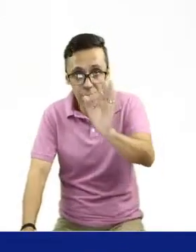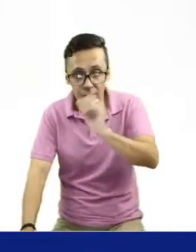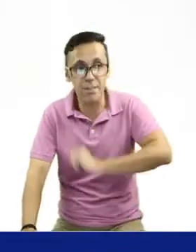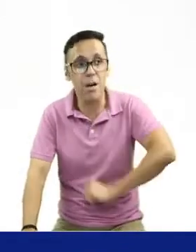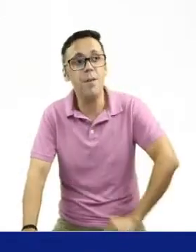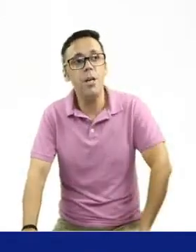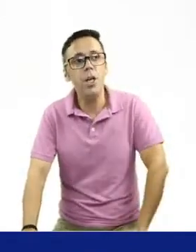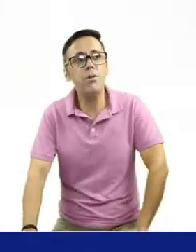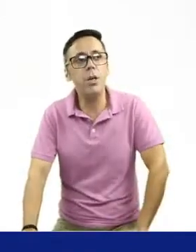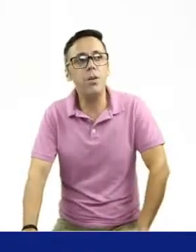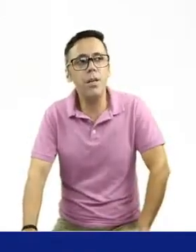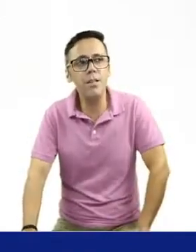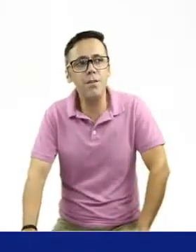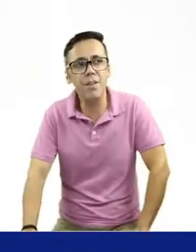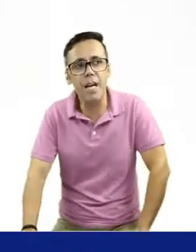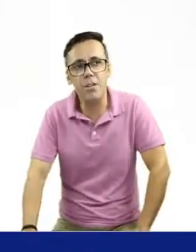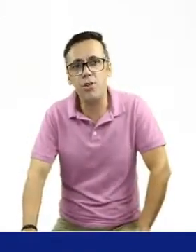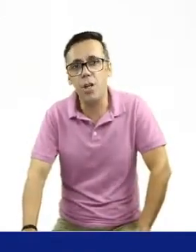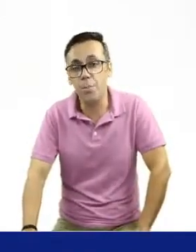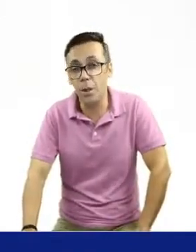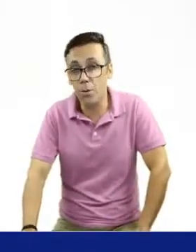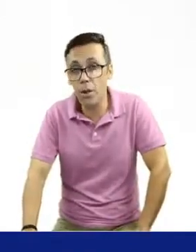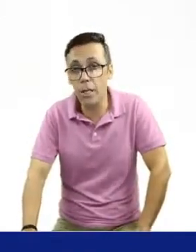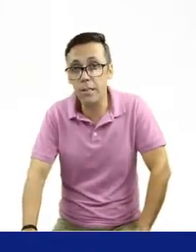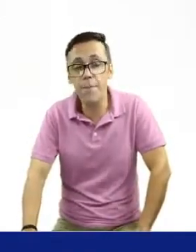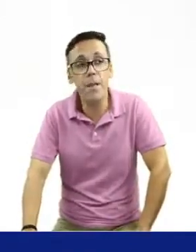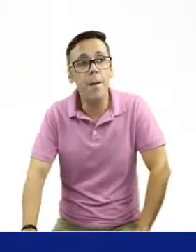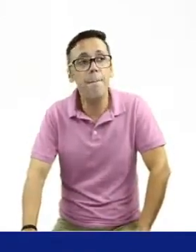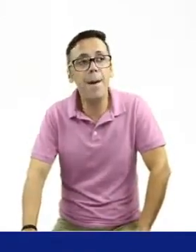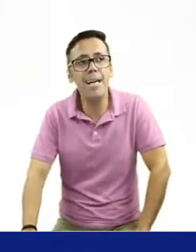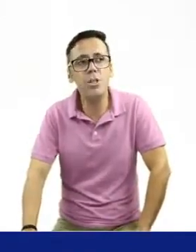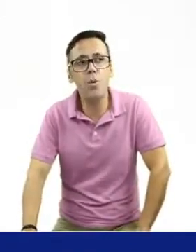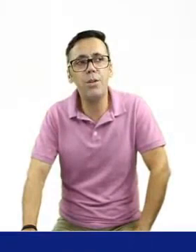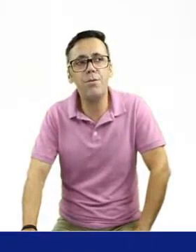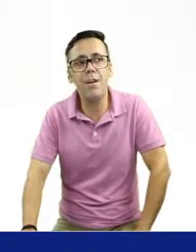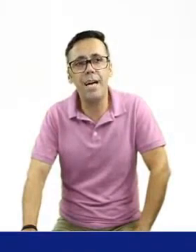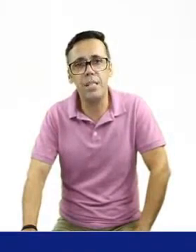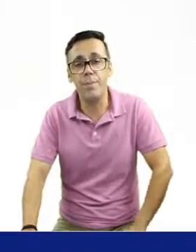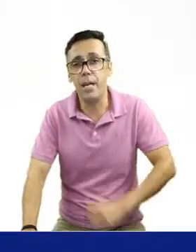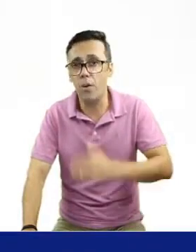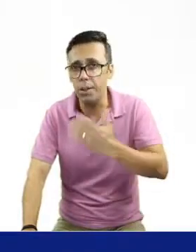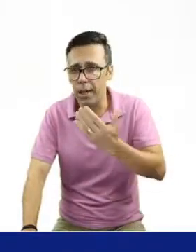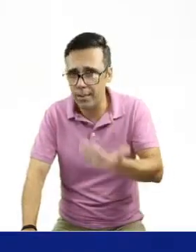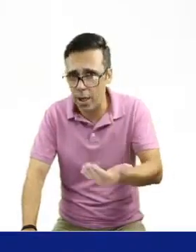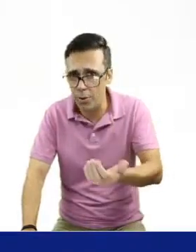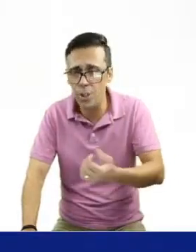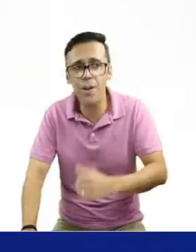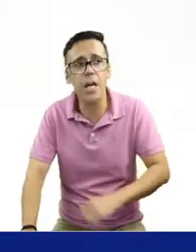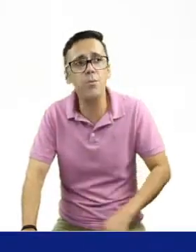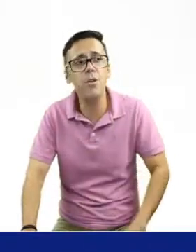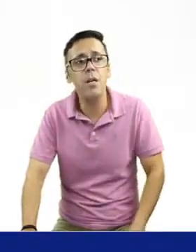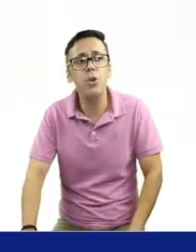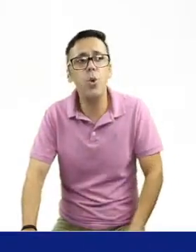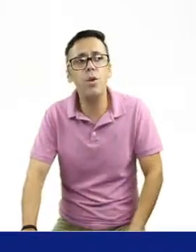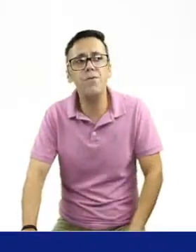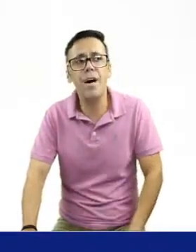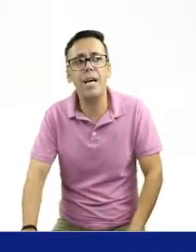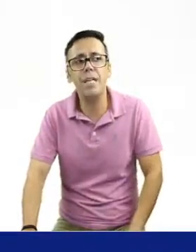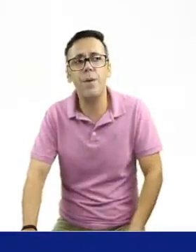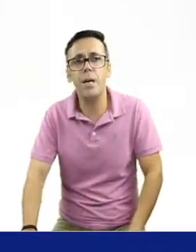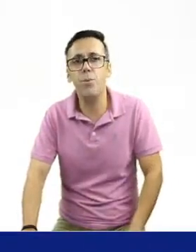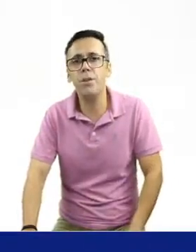meu mal preste atenção Eu tenho 15 vagas de ampla concorrência mais quatro vagas para racial que nós falamos